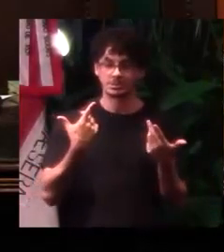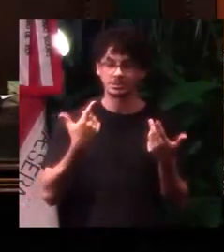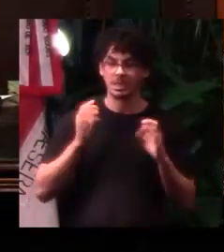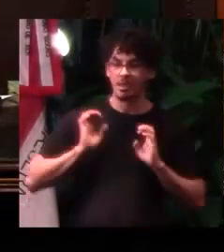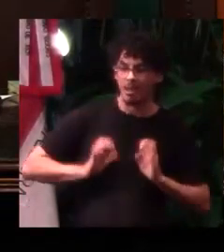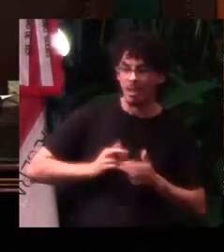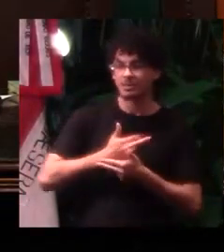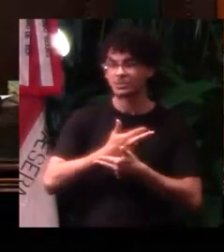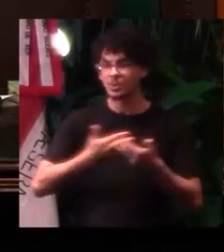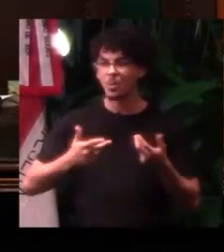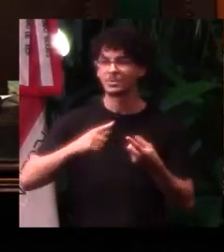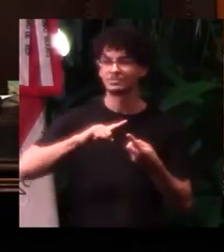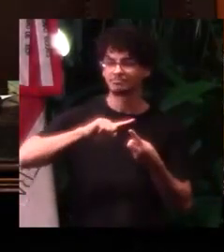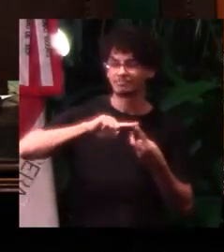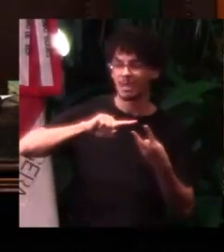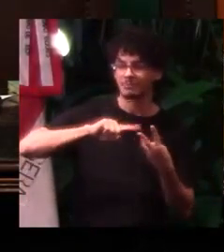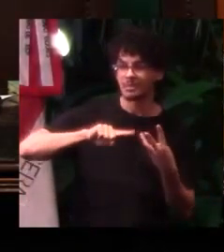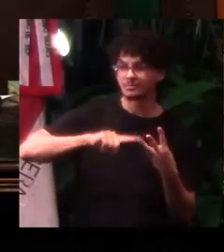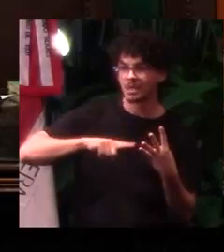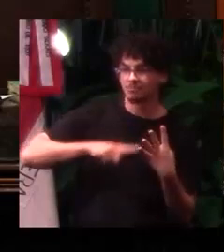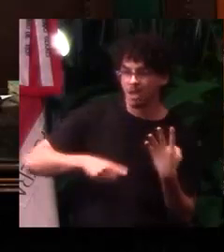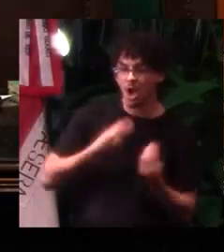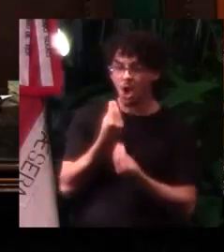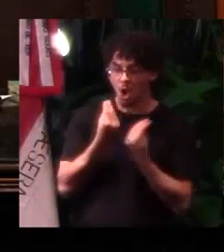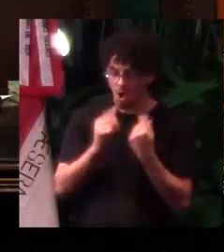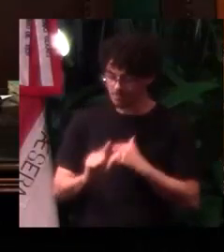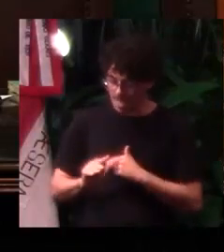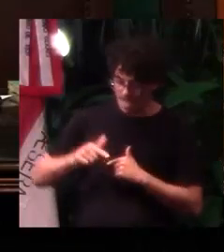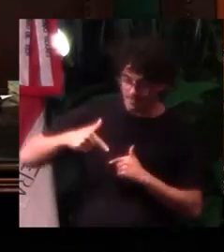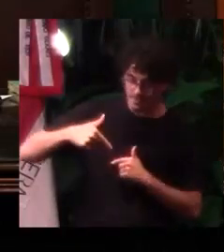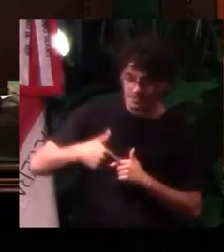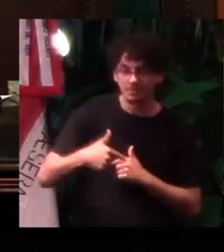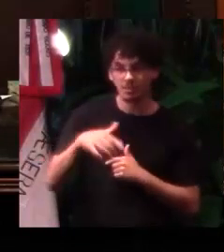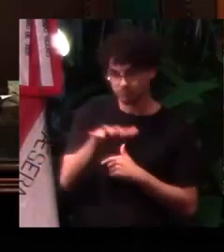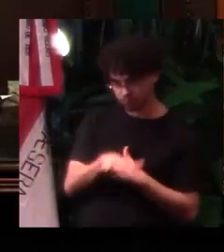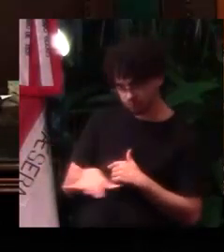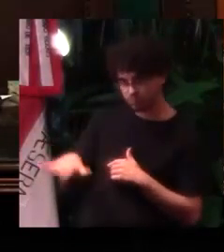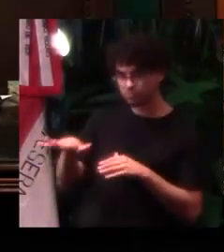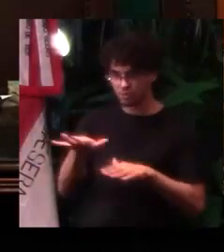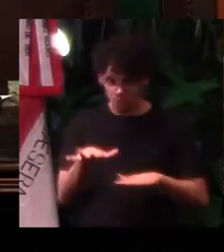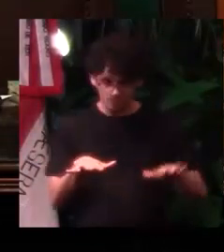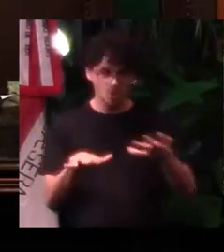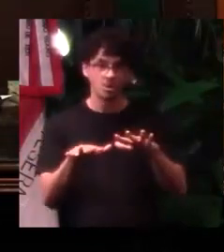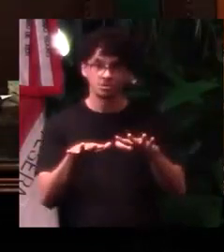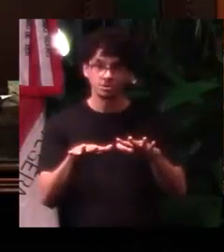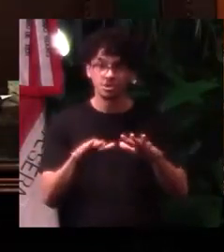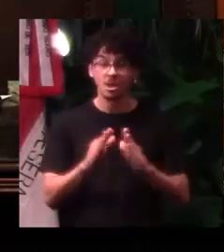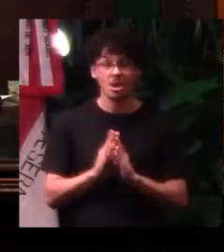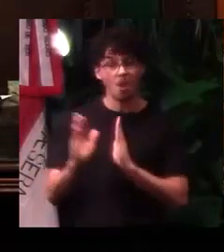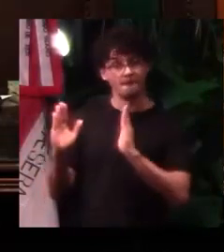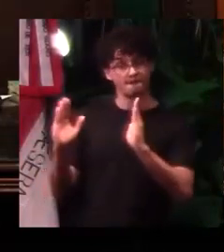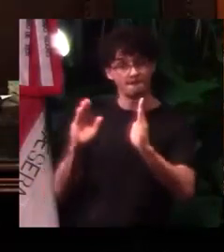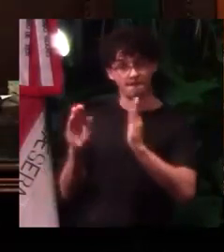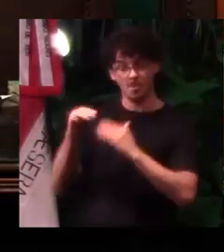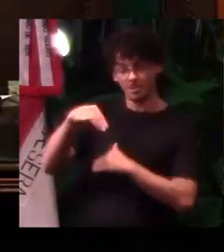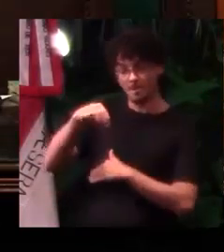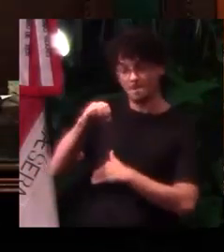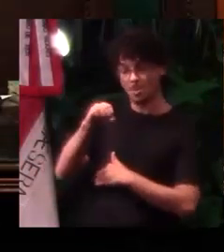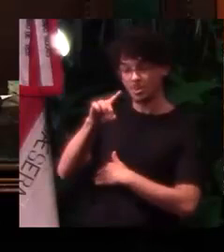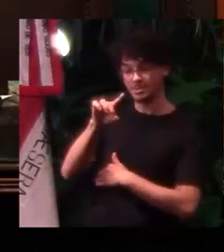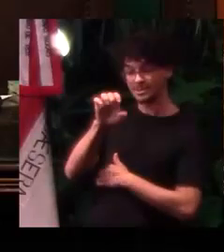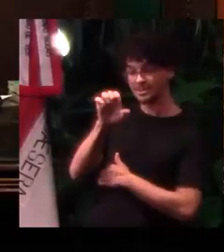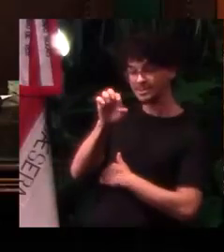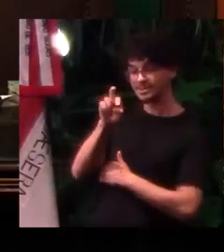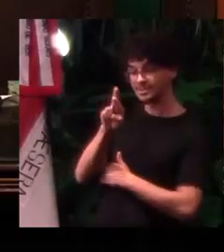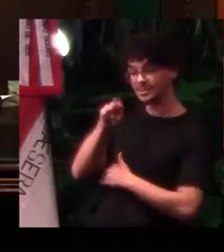unidade ética ao agir desses povos, a modernidade vai cindir